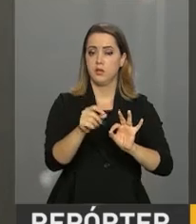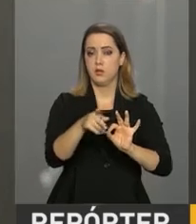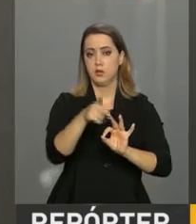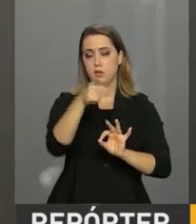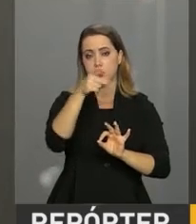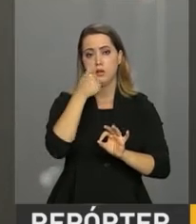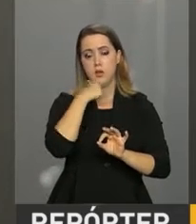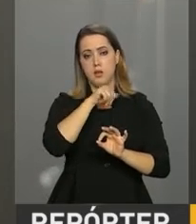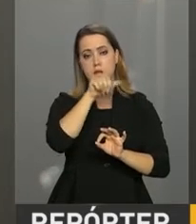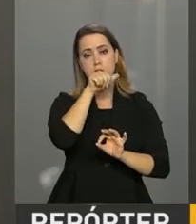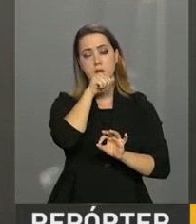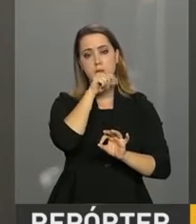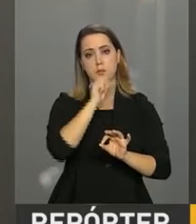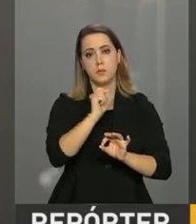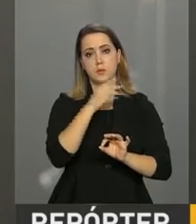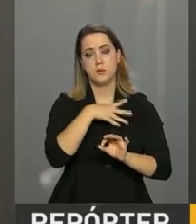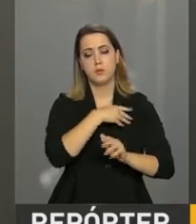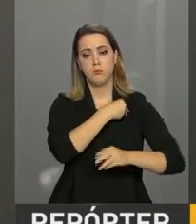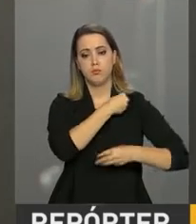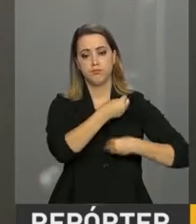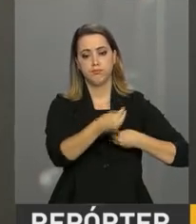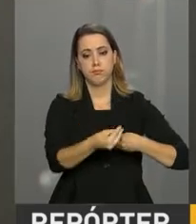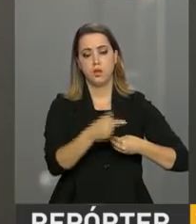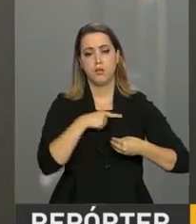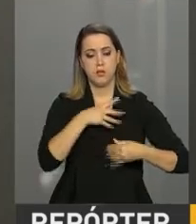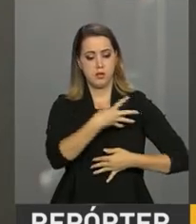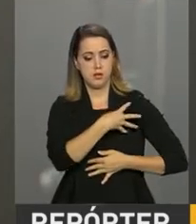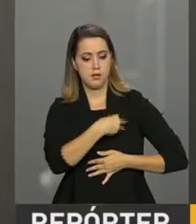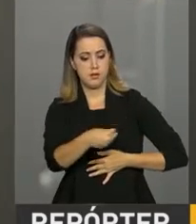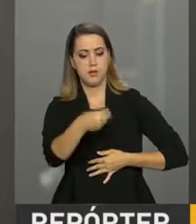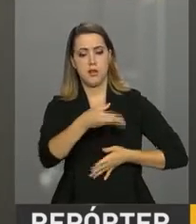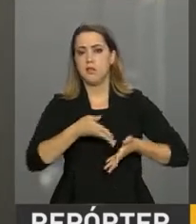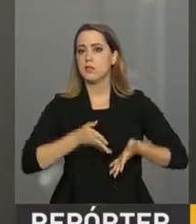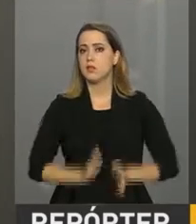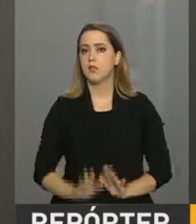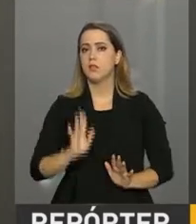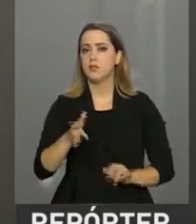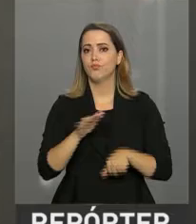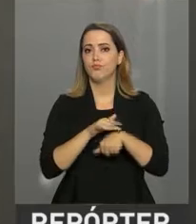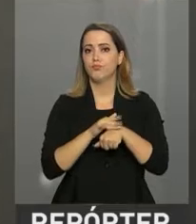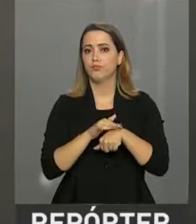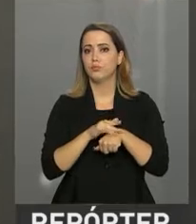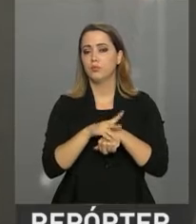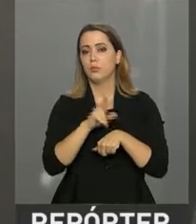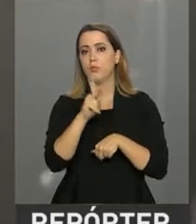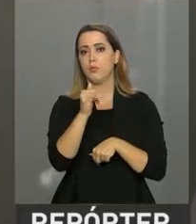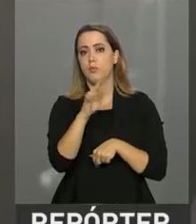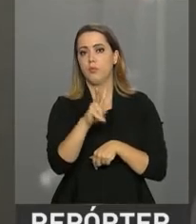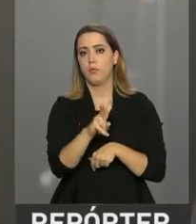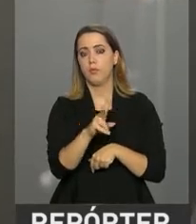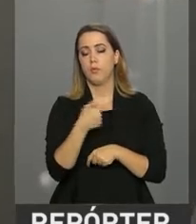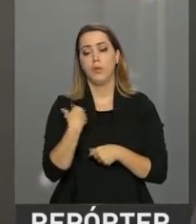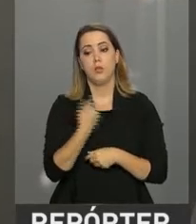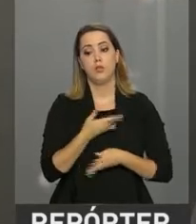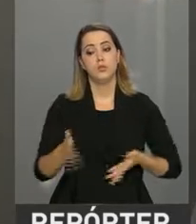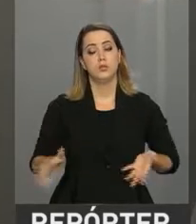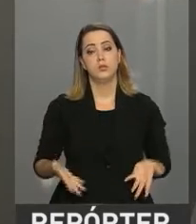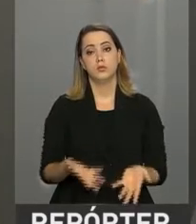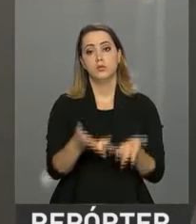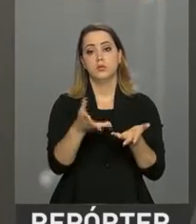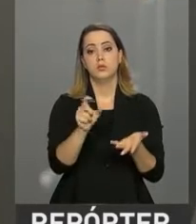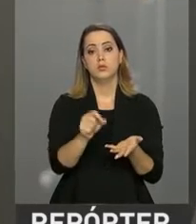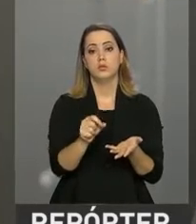número de crianças que nascem com o vírus por transmissão da mãe e nós motivaremos aos municípios para que